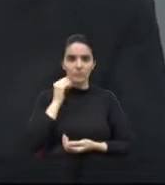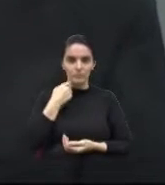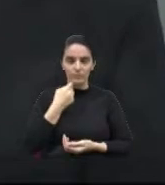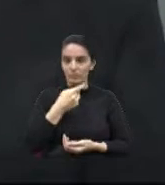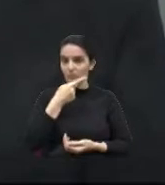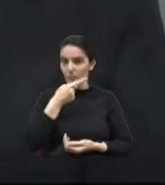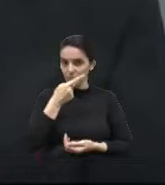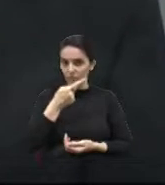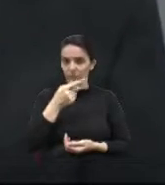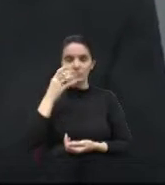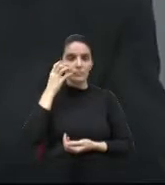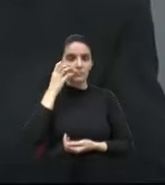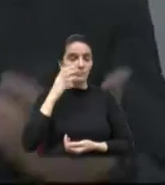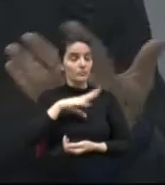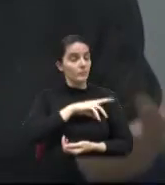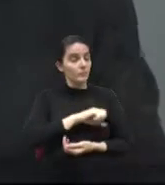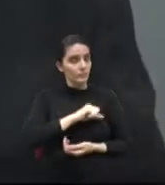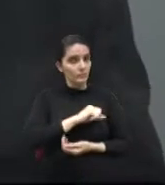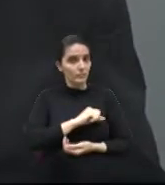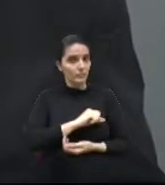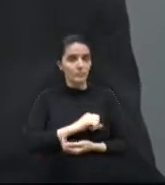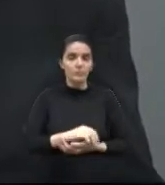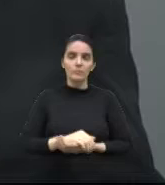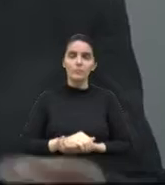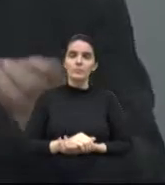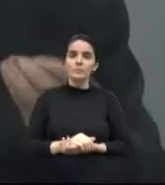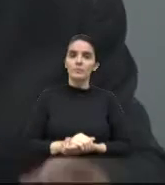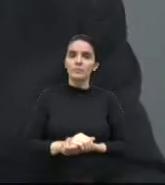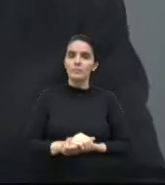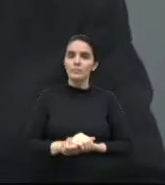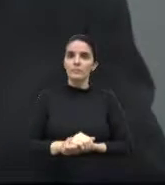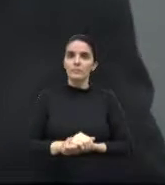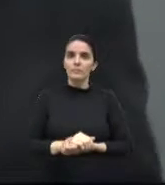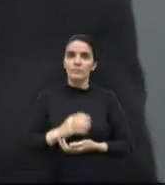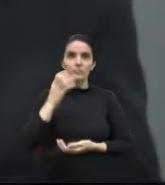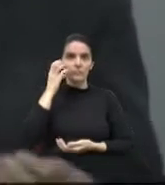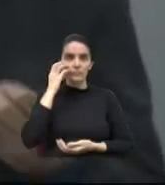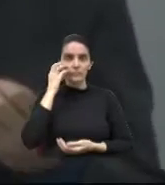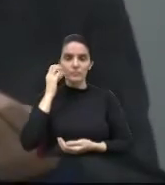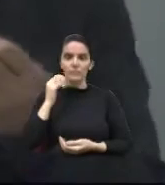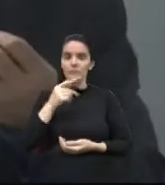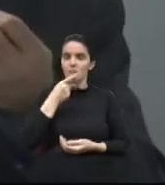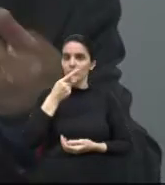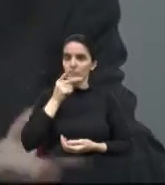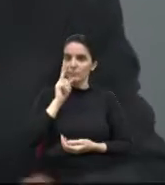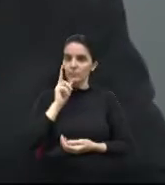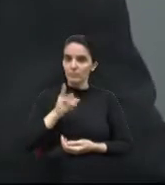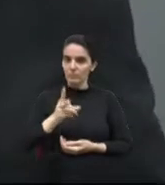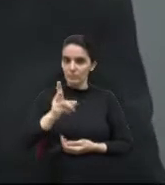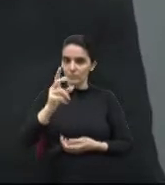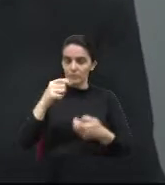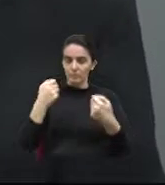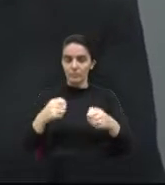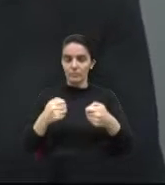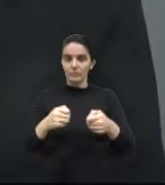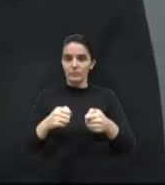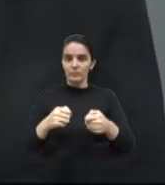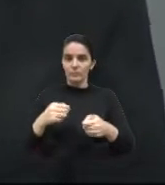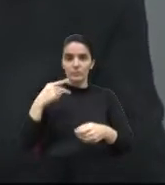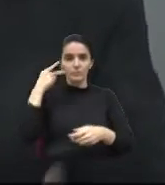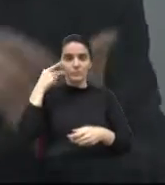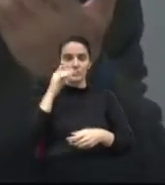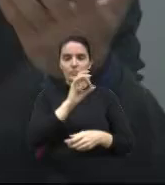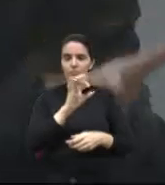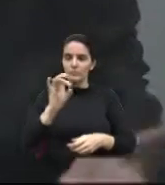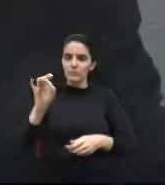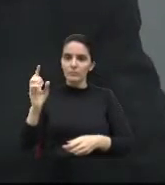colocou. É uma das proposituras, pastor, que eu defendo sempre aqui, de manter a independência.